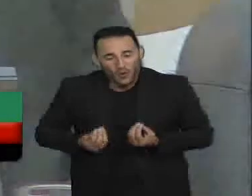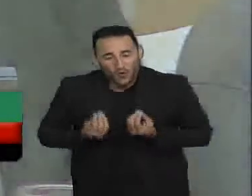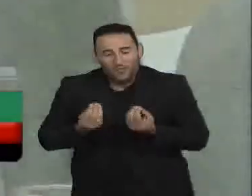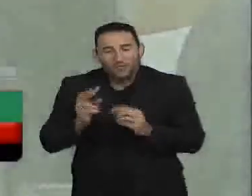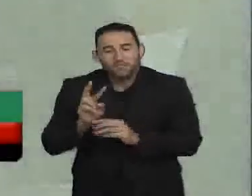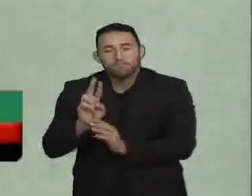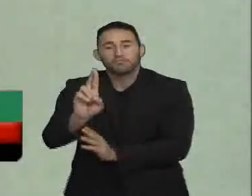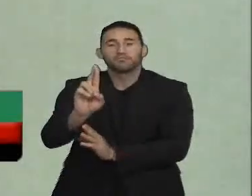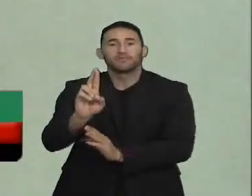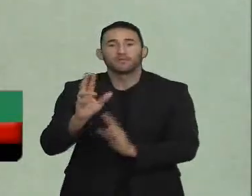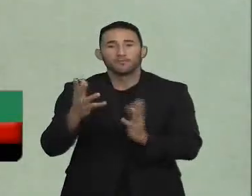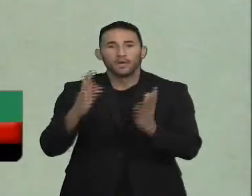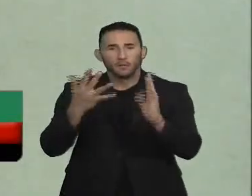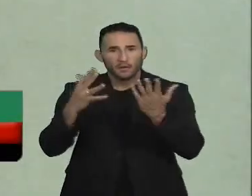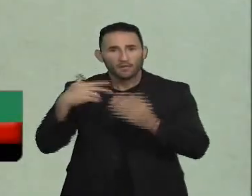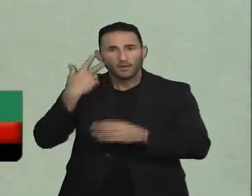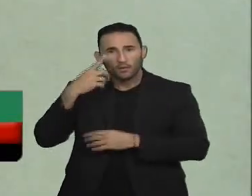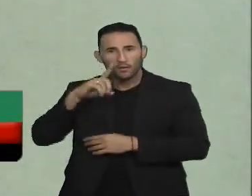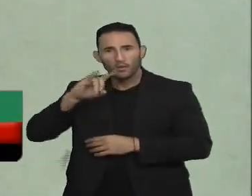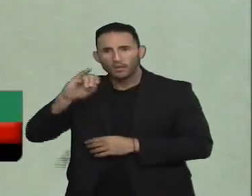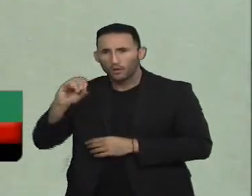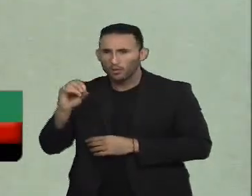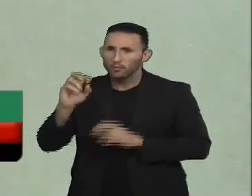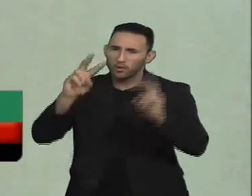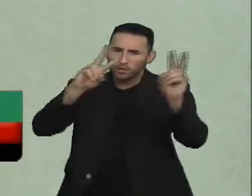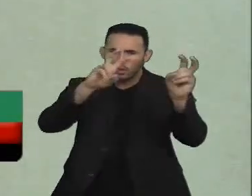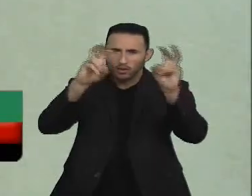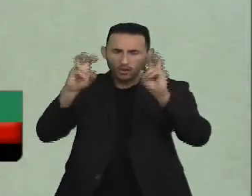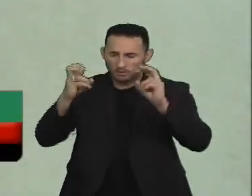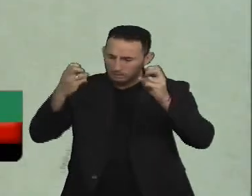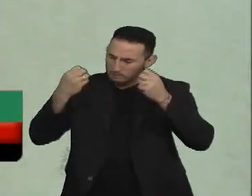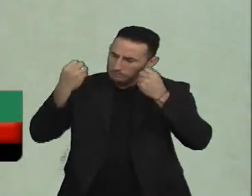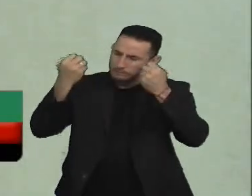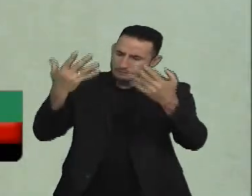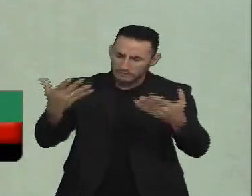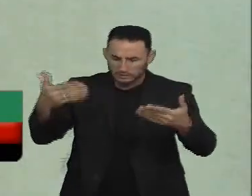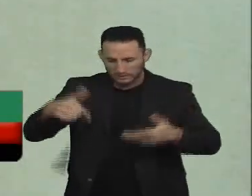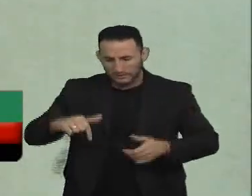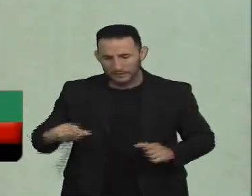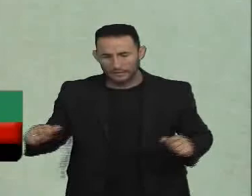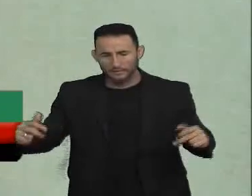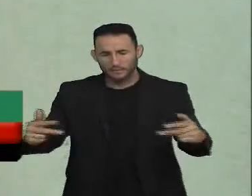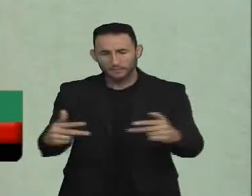parabéns, vereador Delbio Teruel, por trazer esse tema a essa casa.